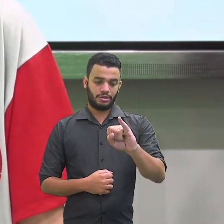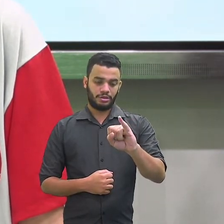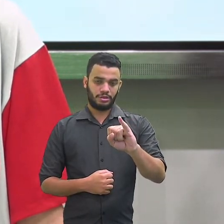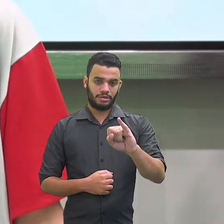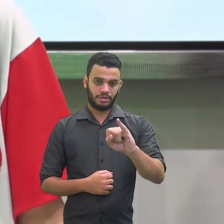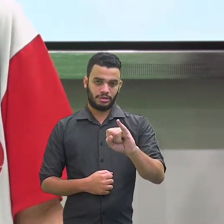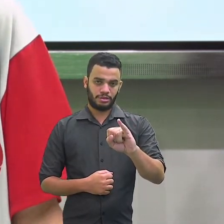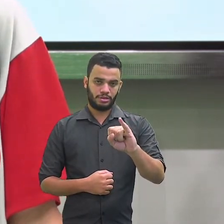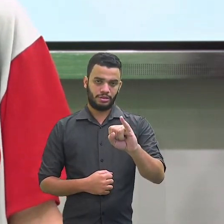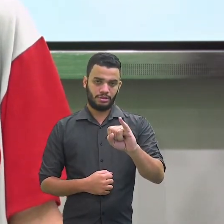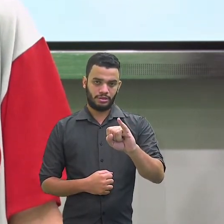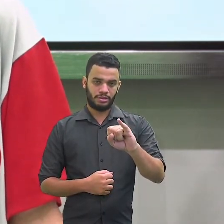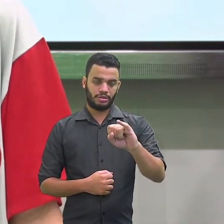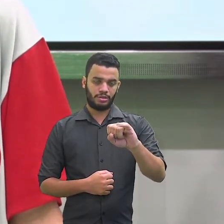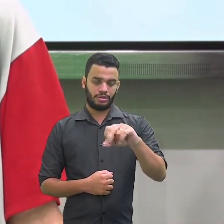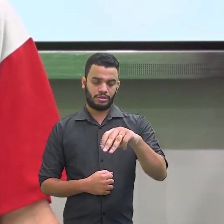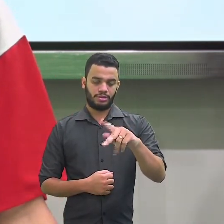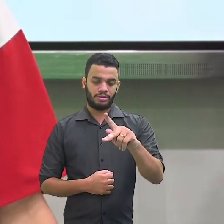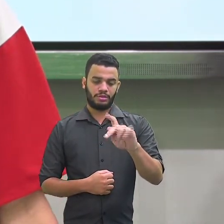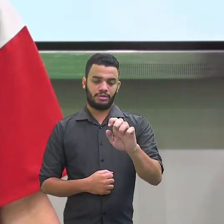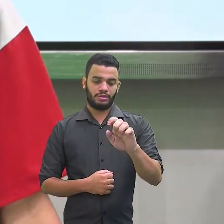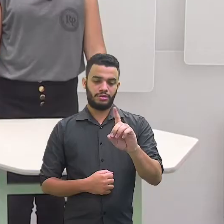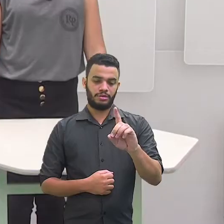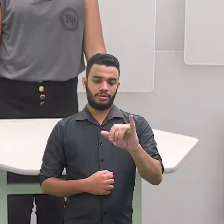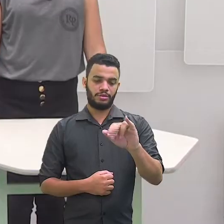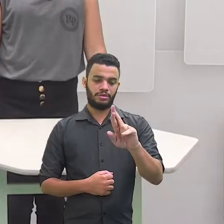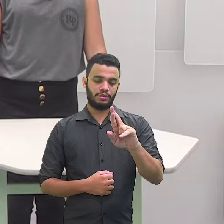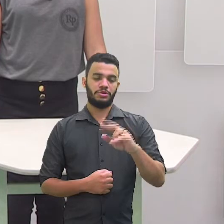D-E-S-I-M-P-E-D-I-R. Desimpedir.